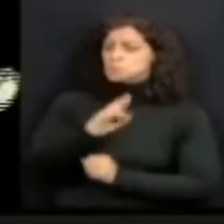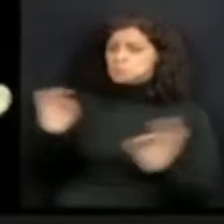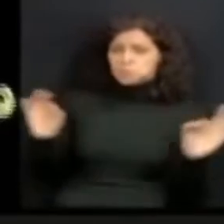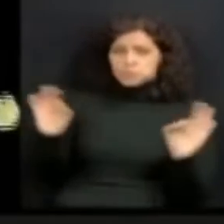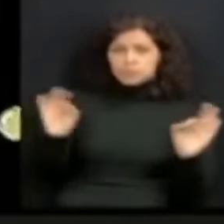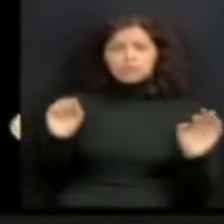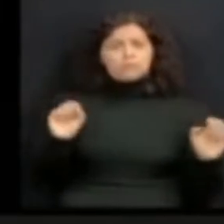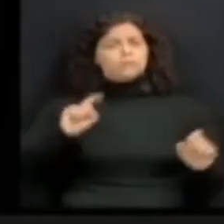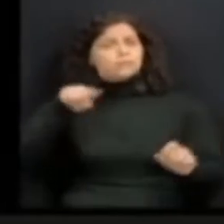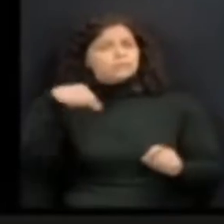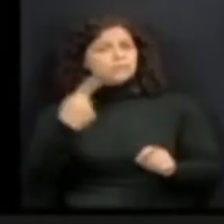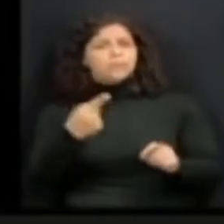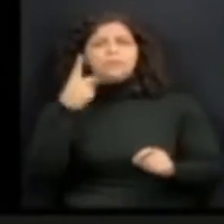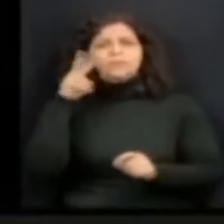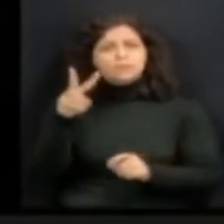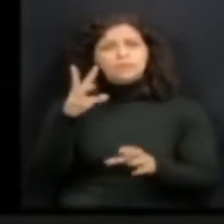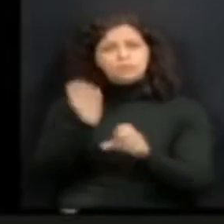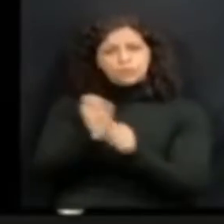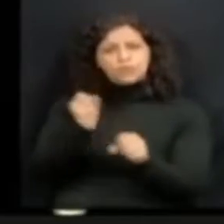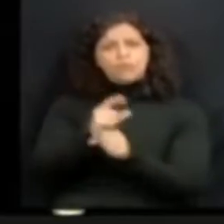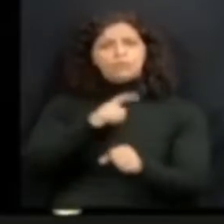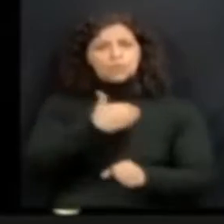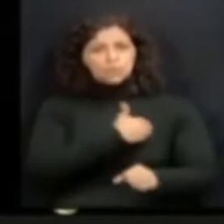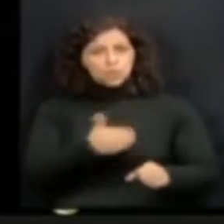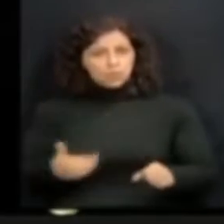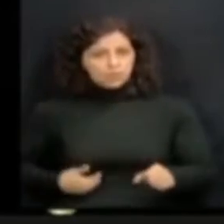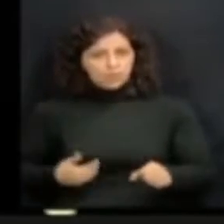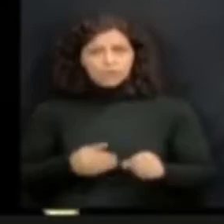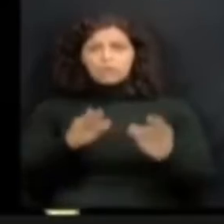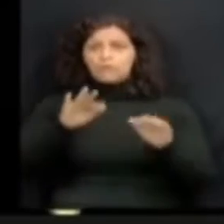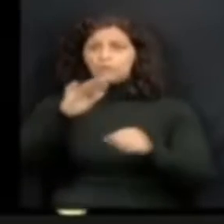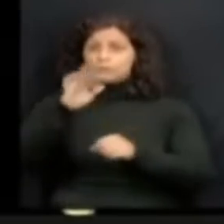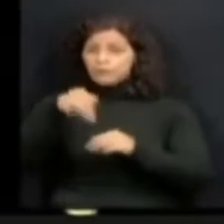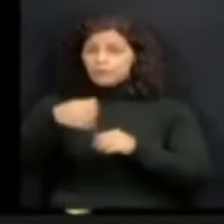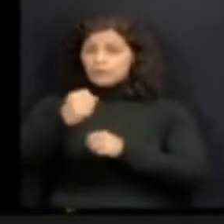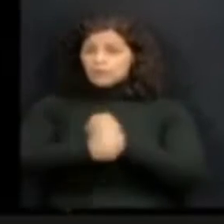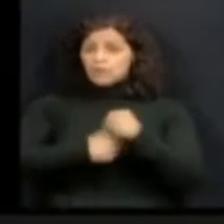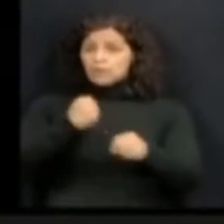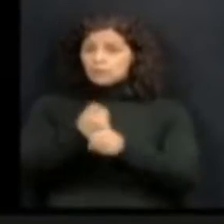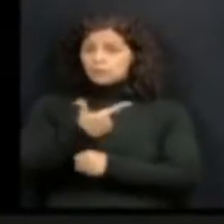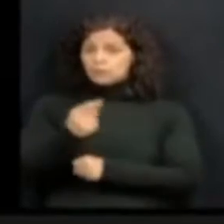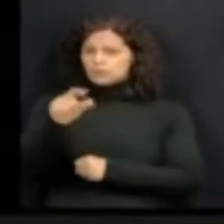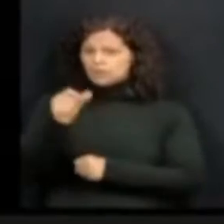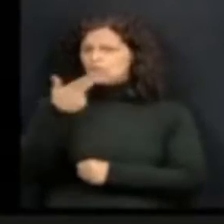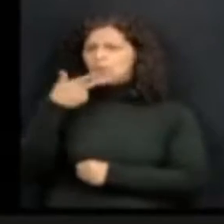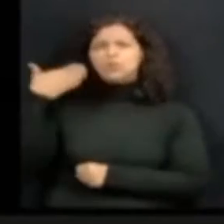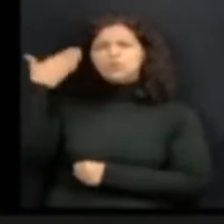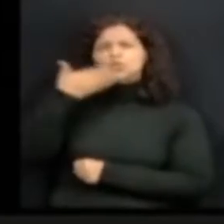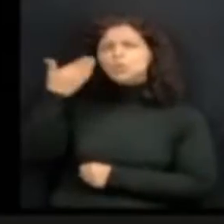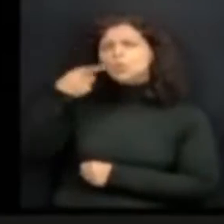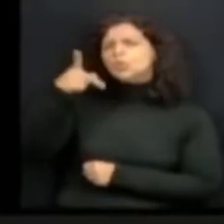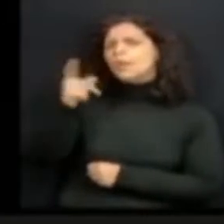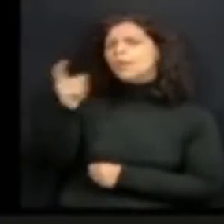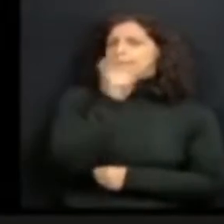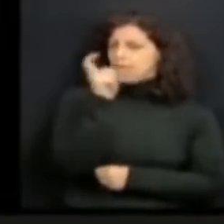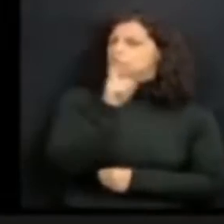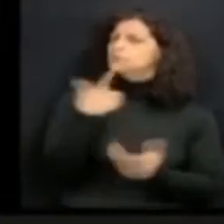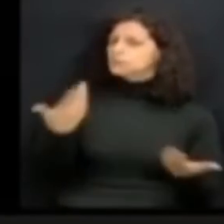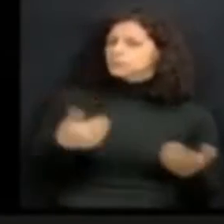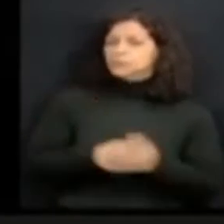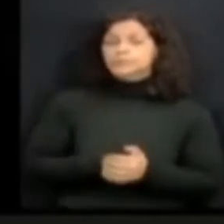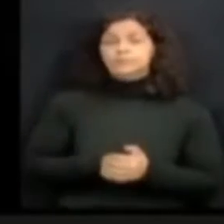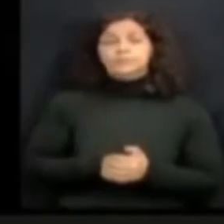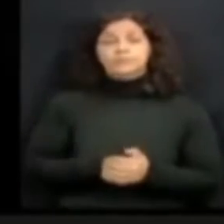mas depois vi o resultado do governo no final do ano de 2019 e vi que não era verdade o seu discurso no começo. No